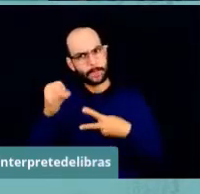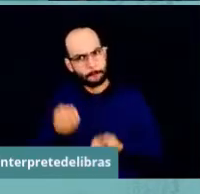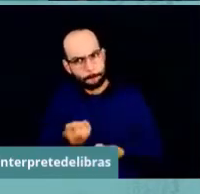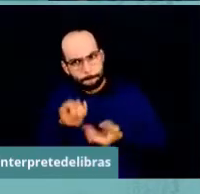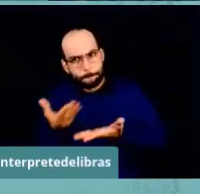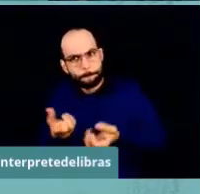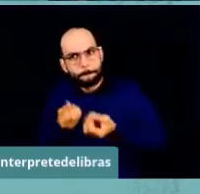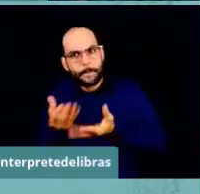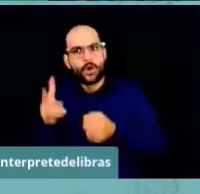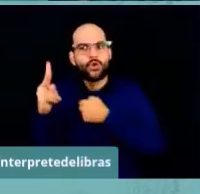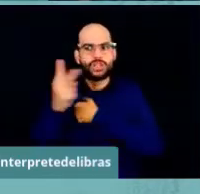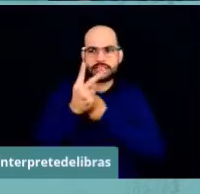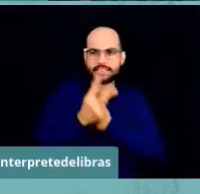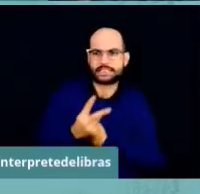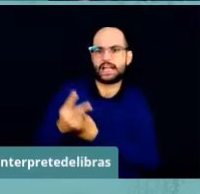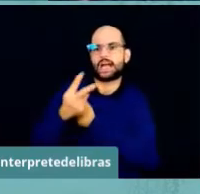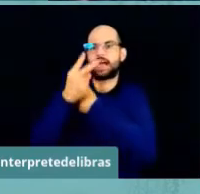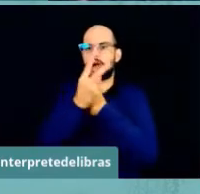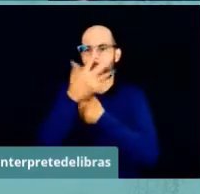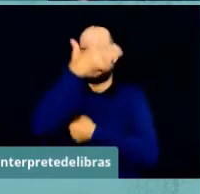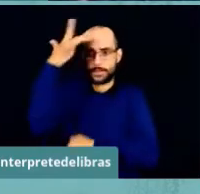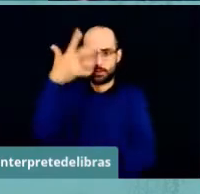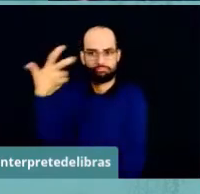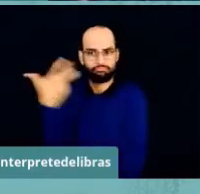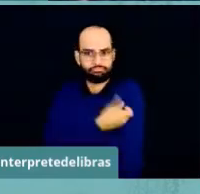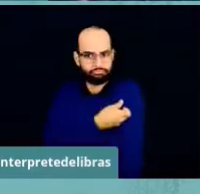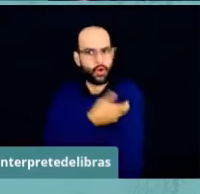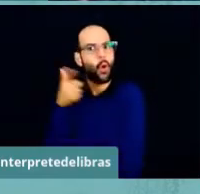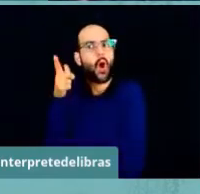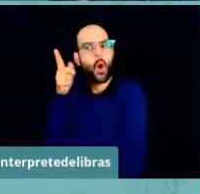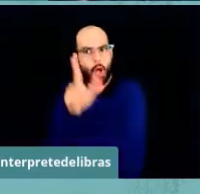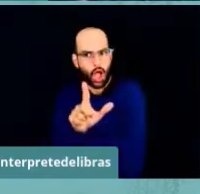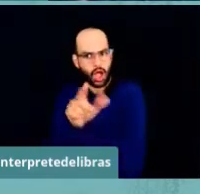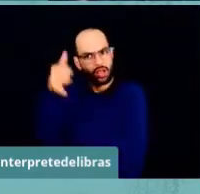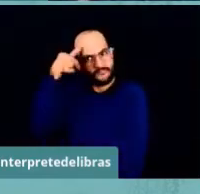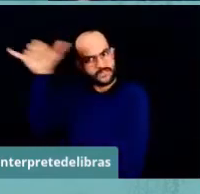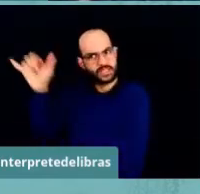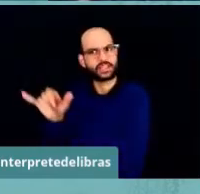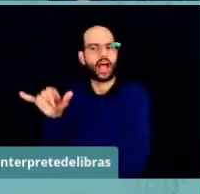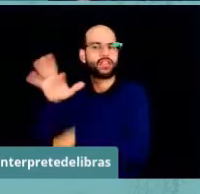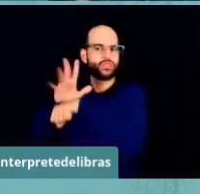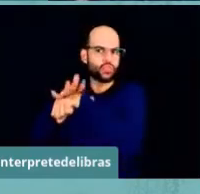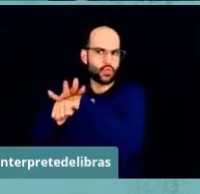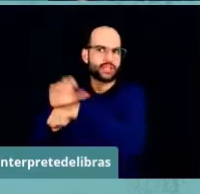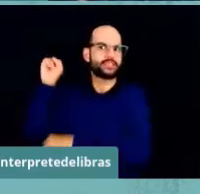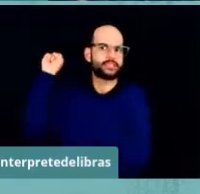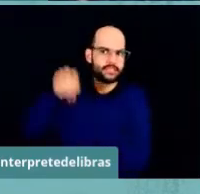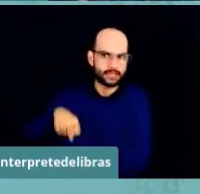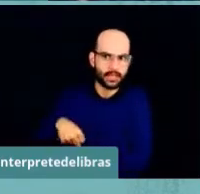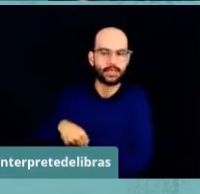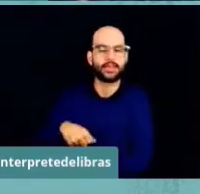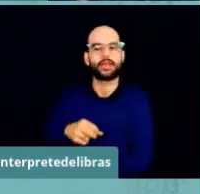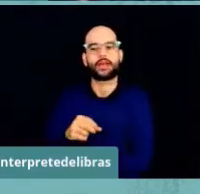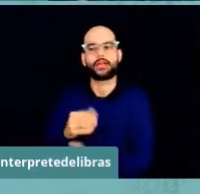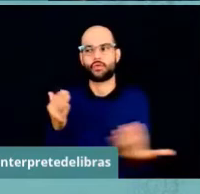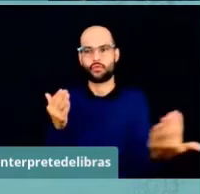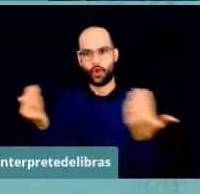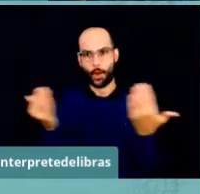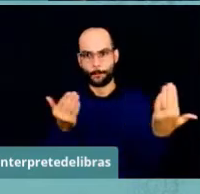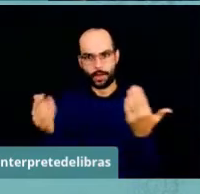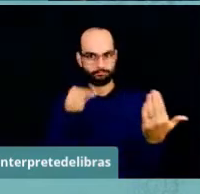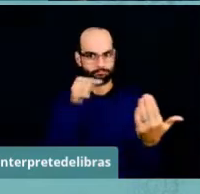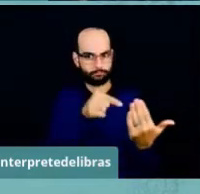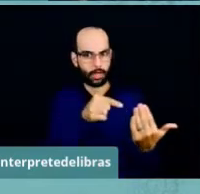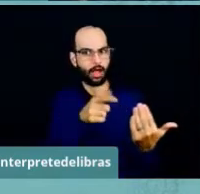produz proteção de quem a recebeu. Então, eu sempre, para avaliar a eficácia, eu vou comparar quem recebeu a vacina com quem não recebeu.